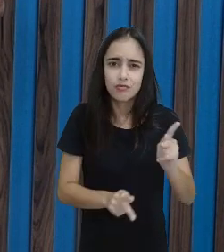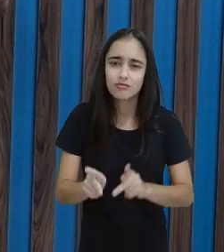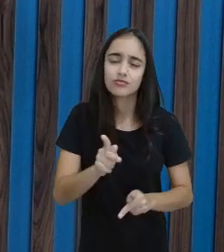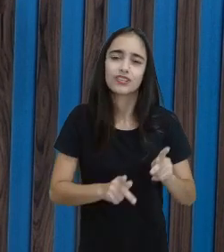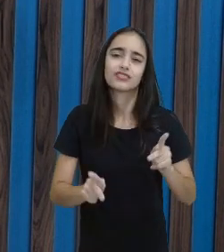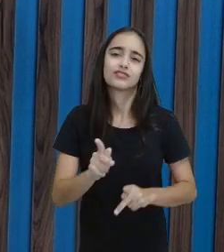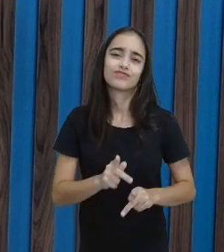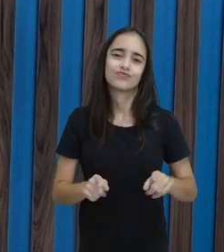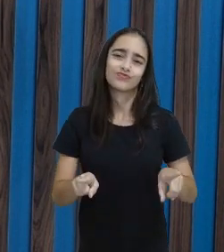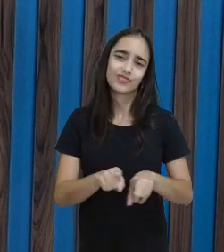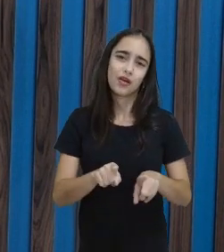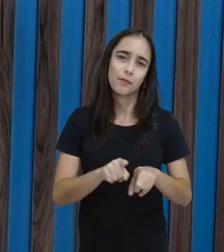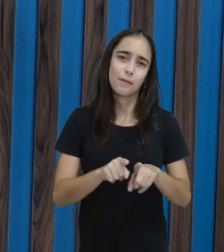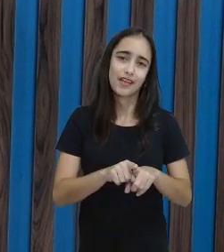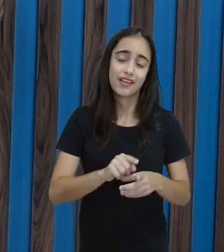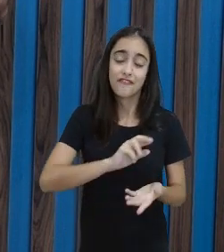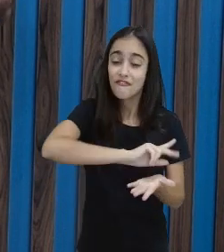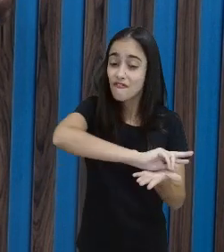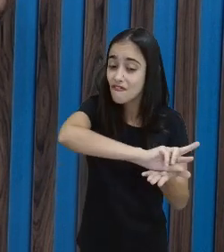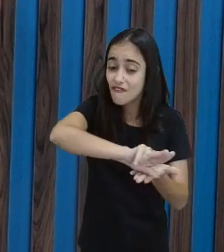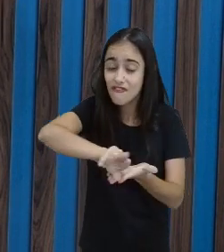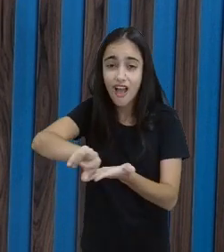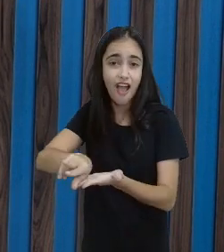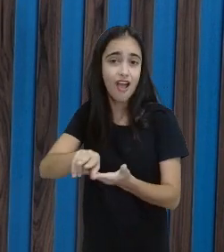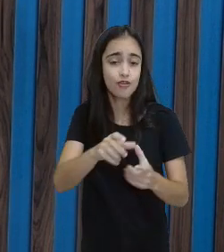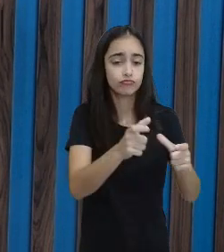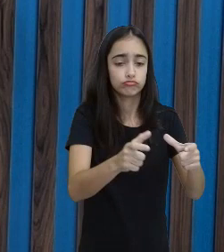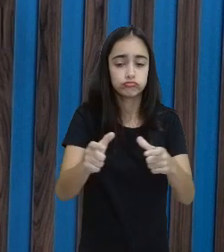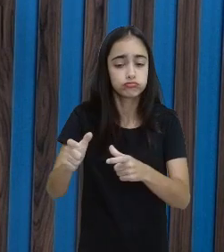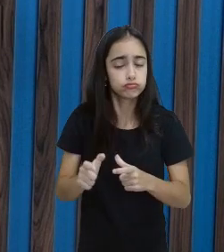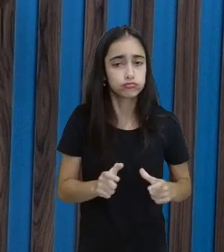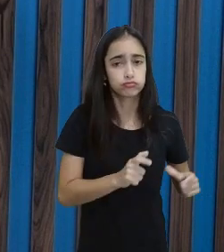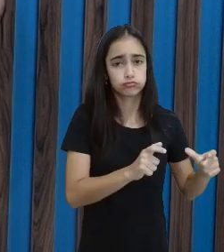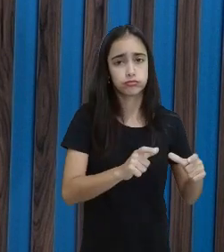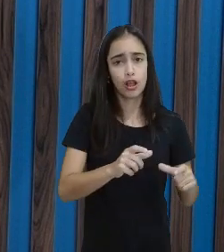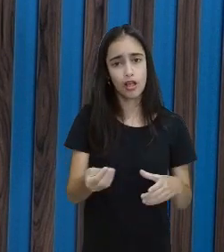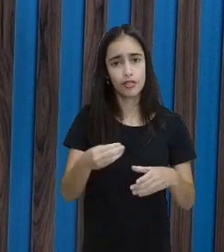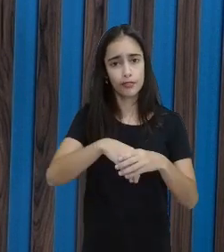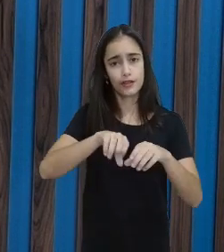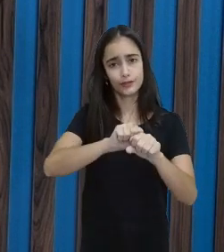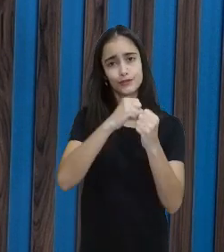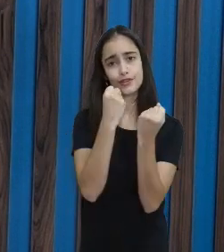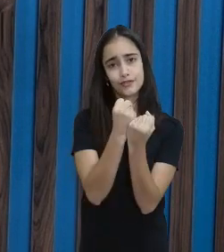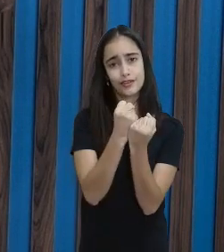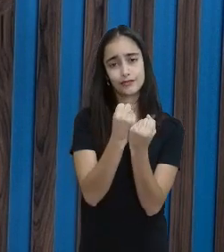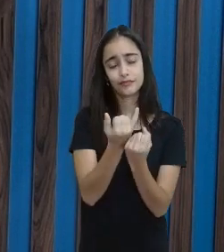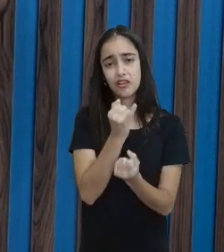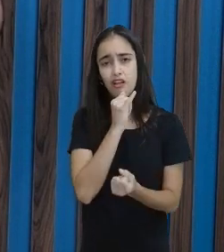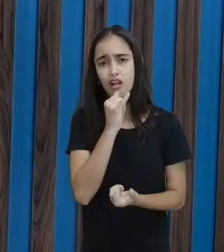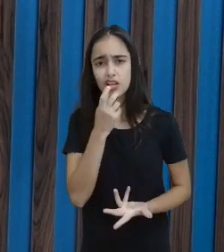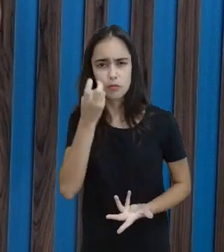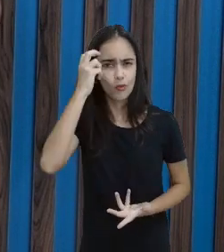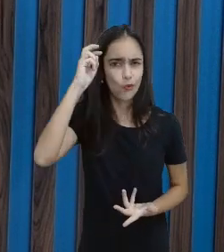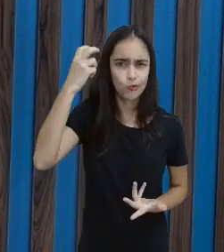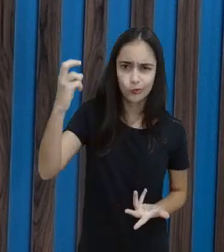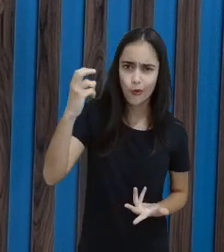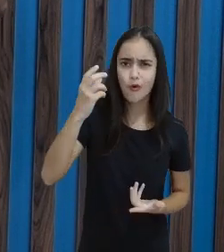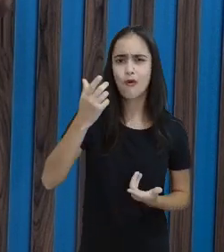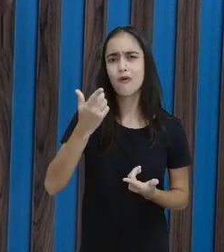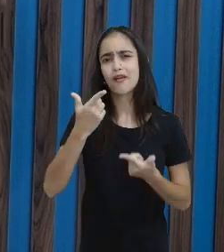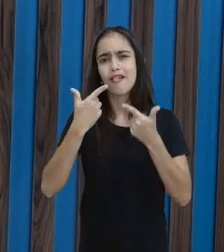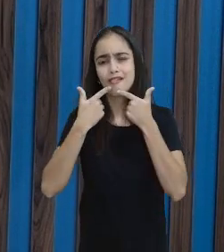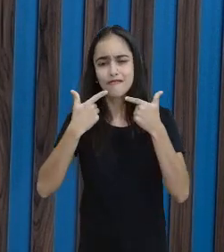em vários setores, né, da nossa sociedade, na cultura, na própria linguagem,